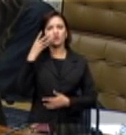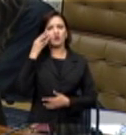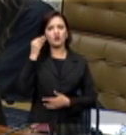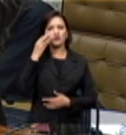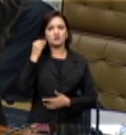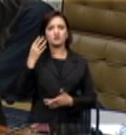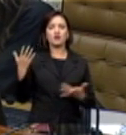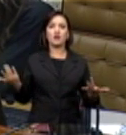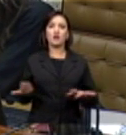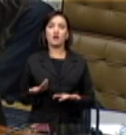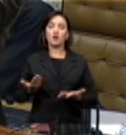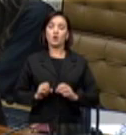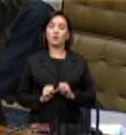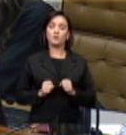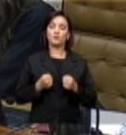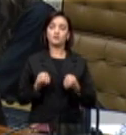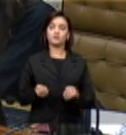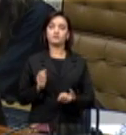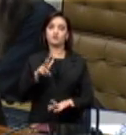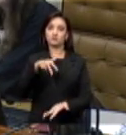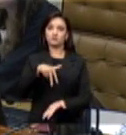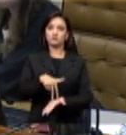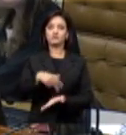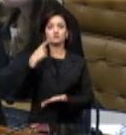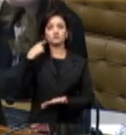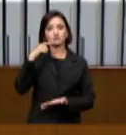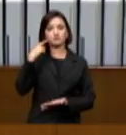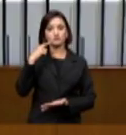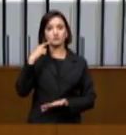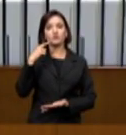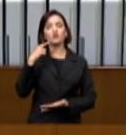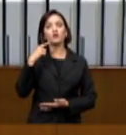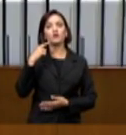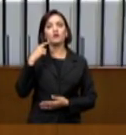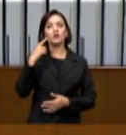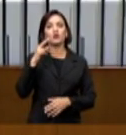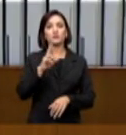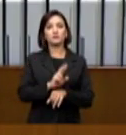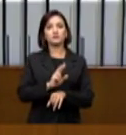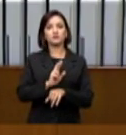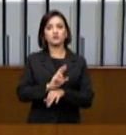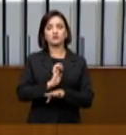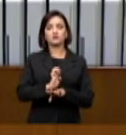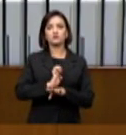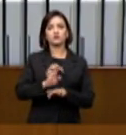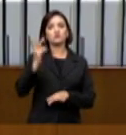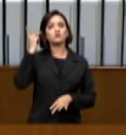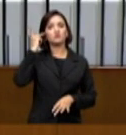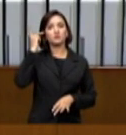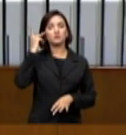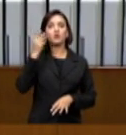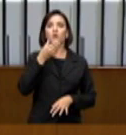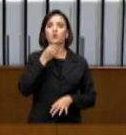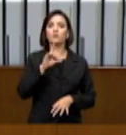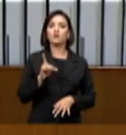São Paulo, falará o Procurador do Estado, doutor Daniel Henrique Ferreira Tolentino.